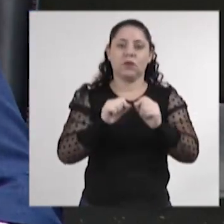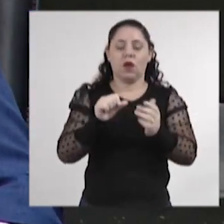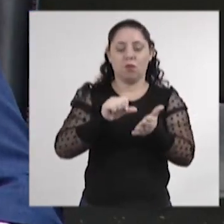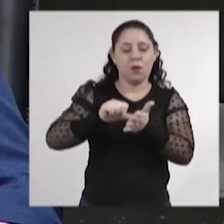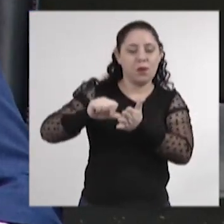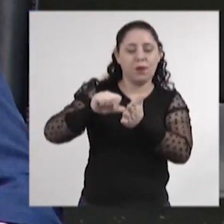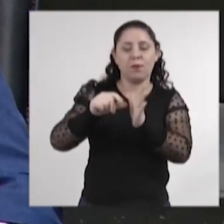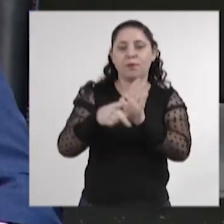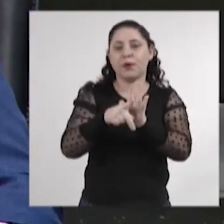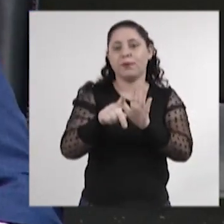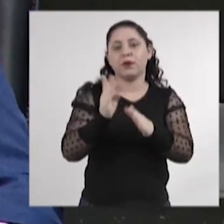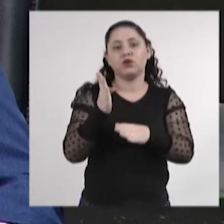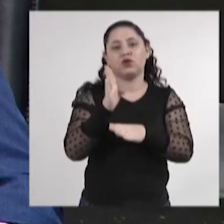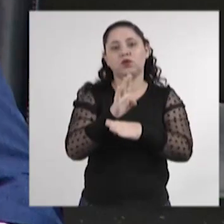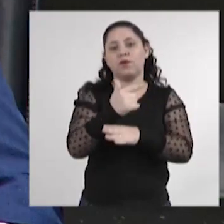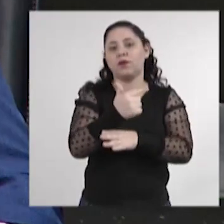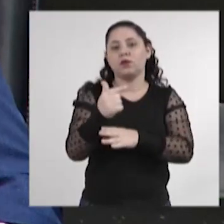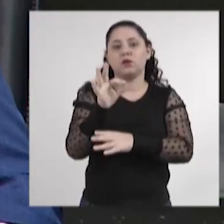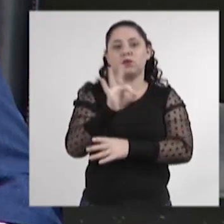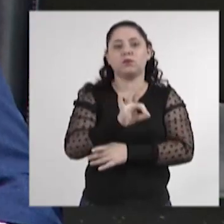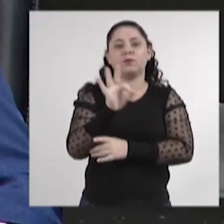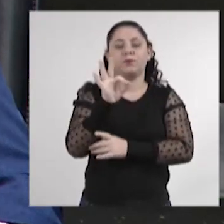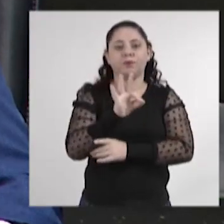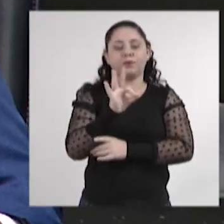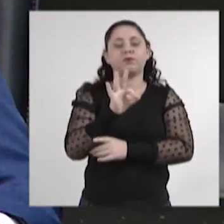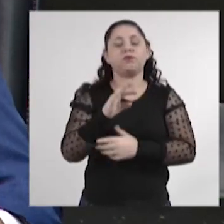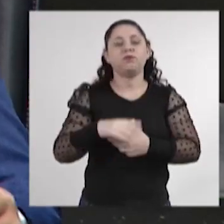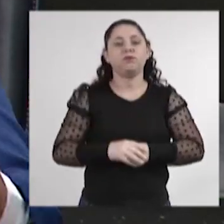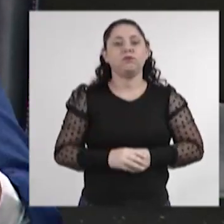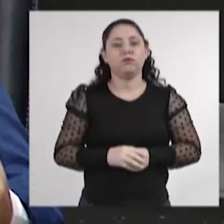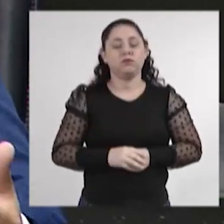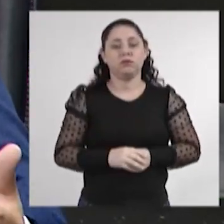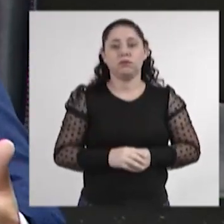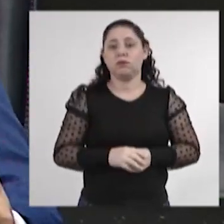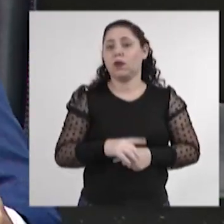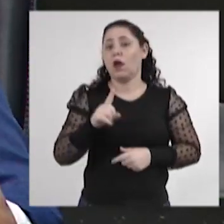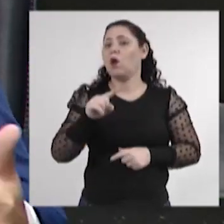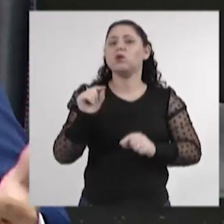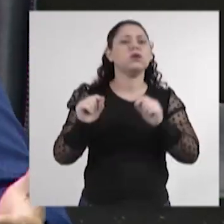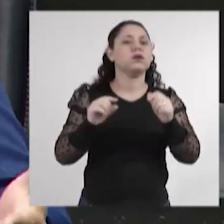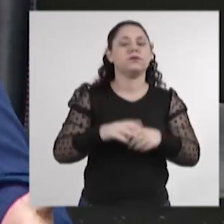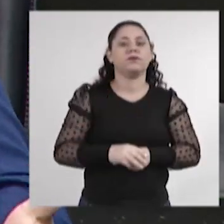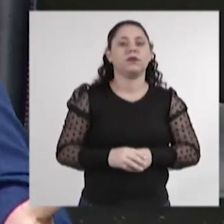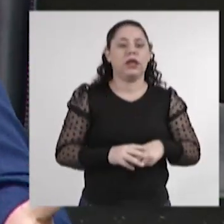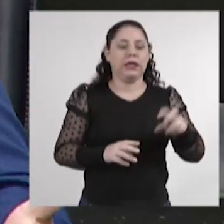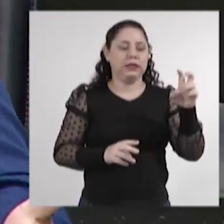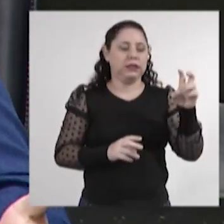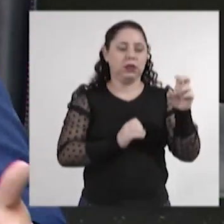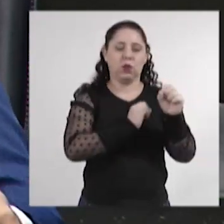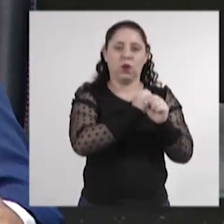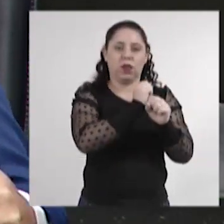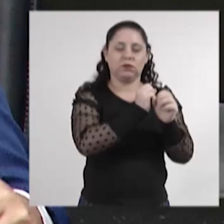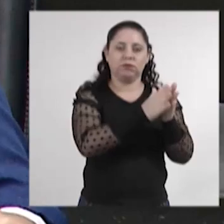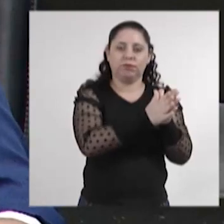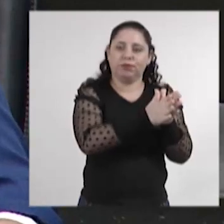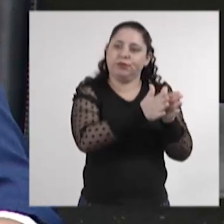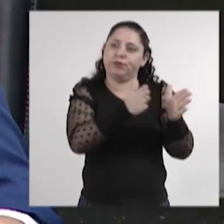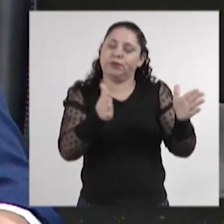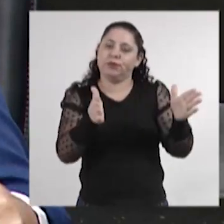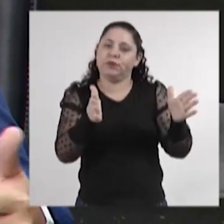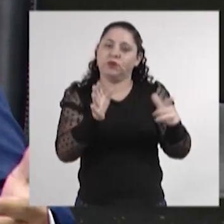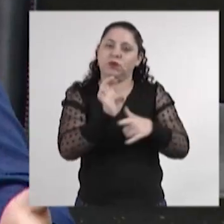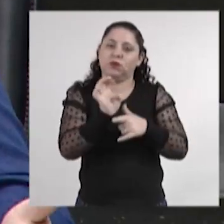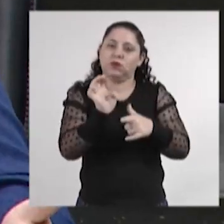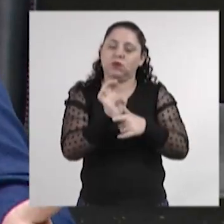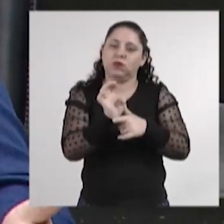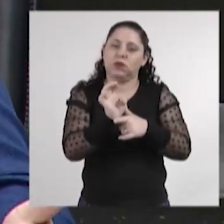rede hídrica, contribui com 22% disso. Isso quer dizer que a cada 5 anos, o Estado do Mato Grosso do